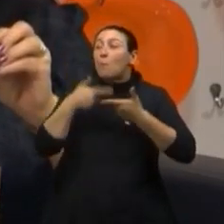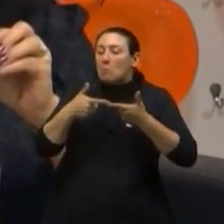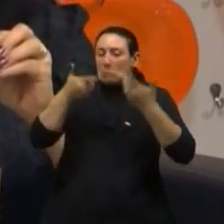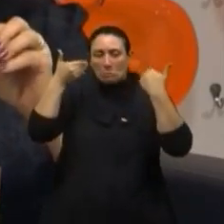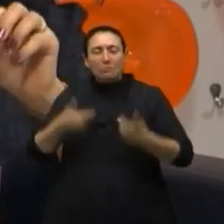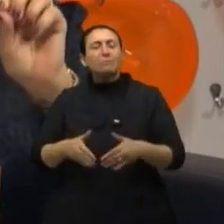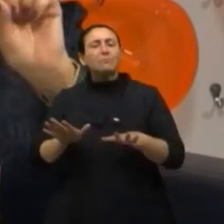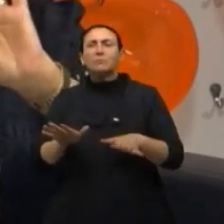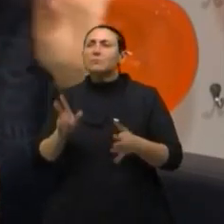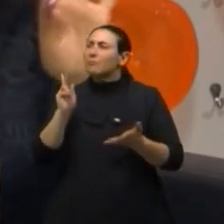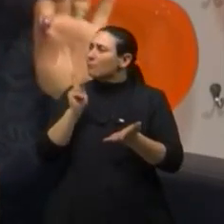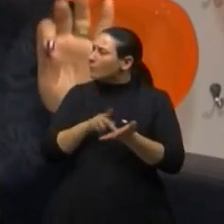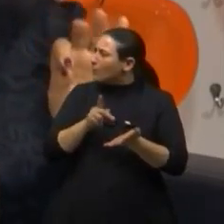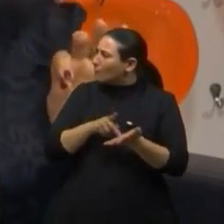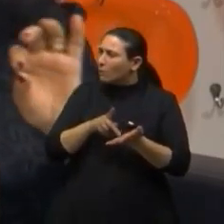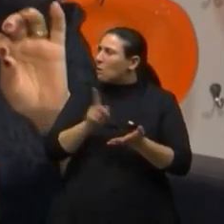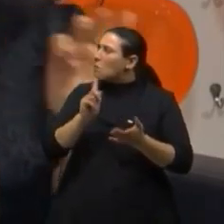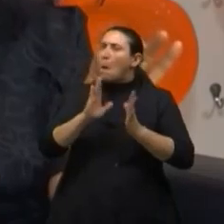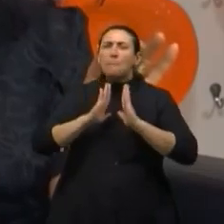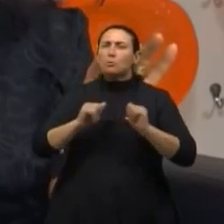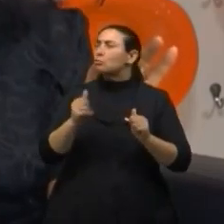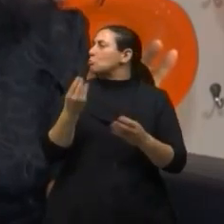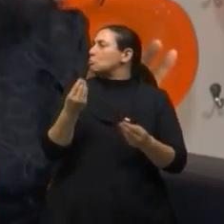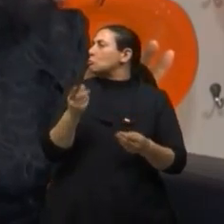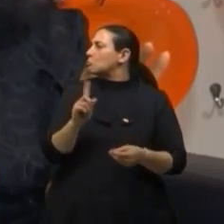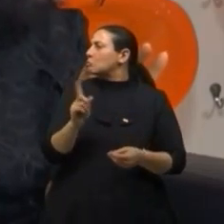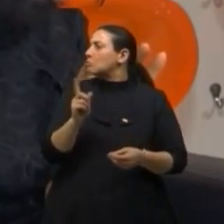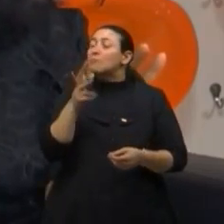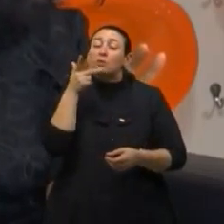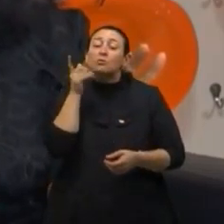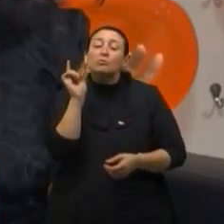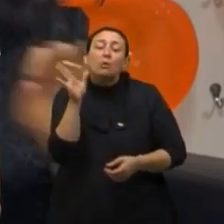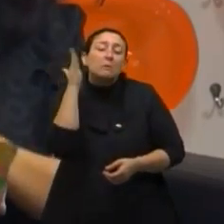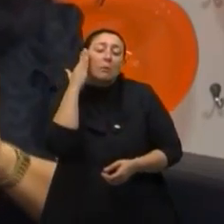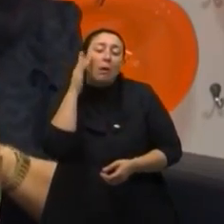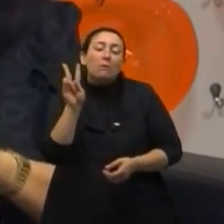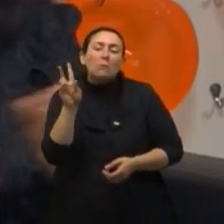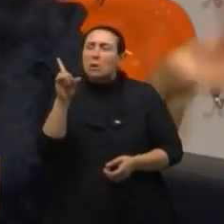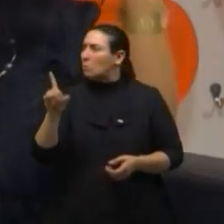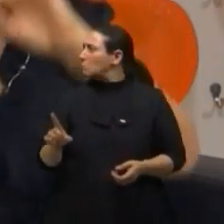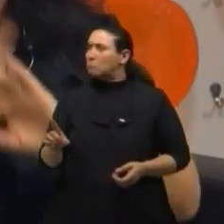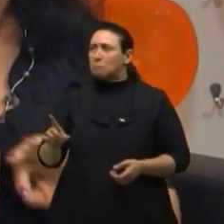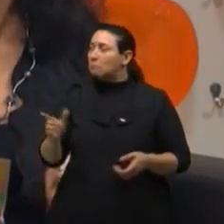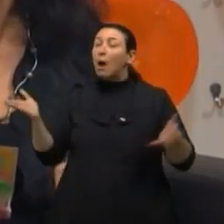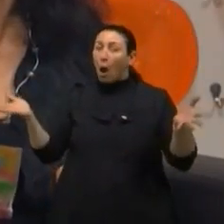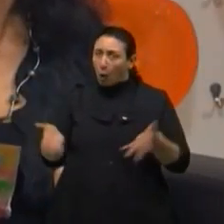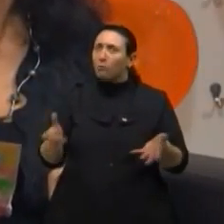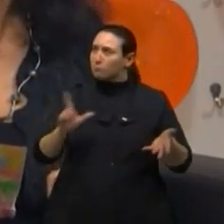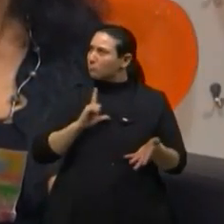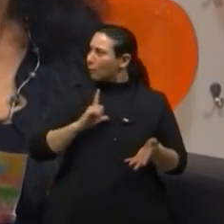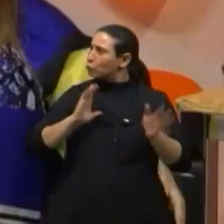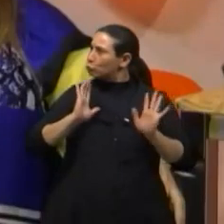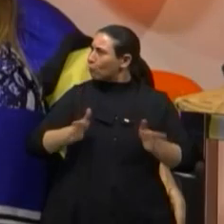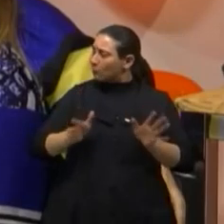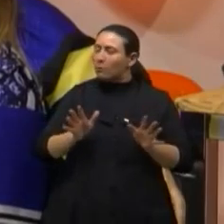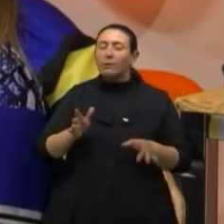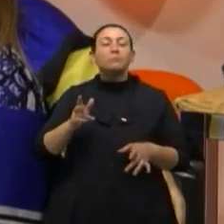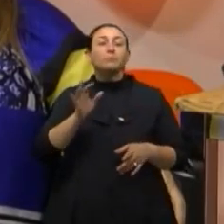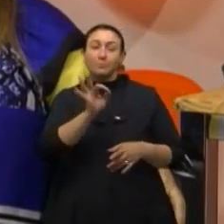na realidade eh não pediam muitos não pediam esse essa taxa de vitamina D agora já se incluiu já houve um